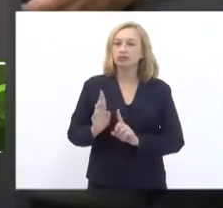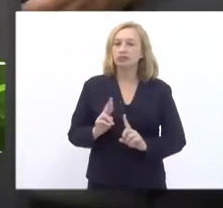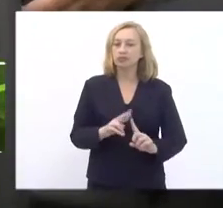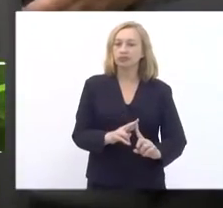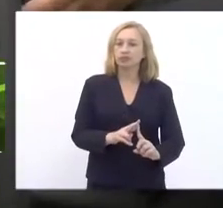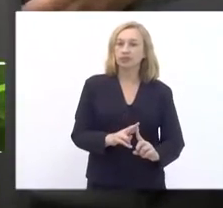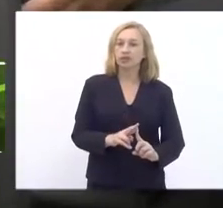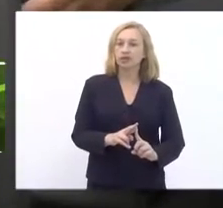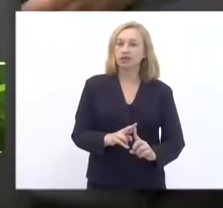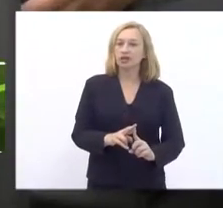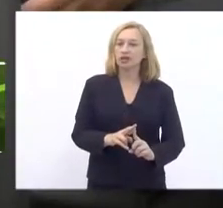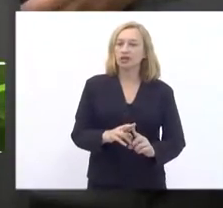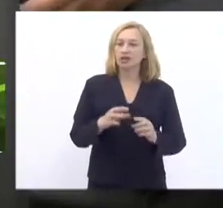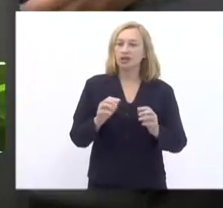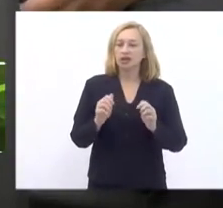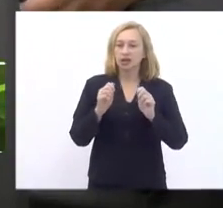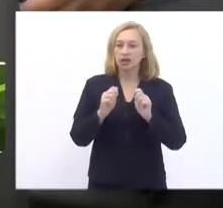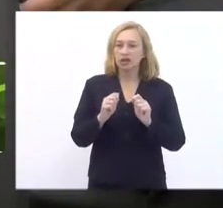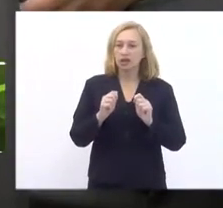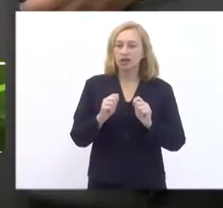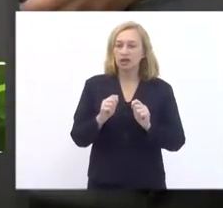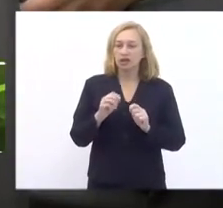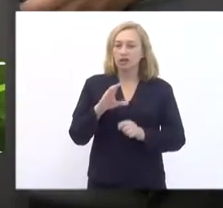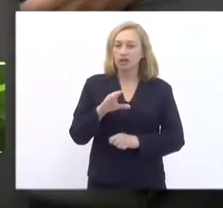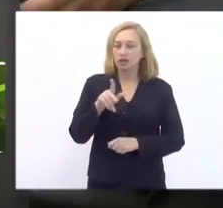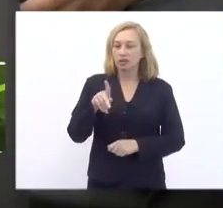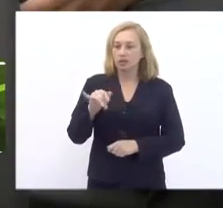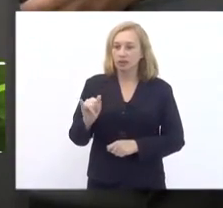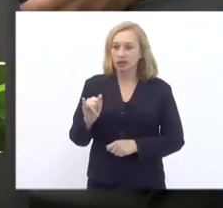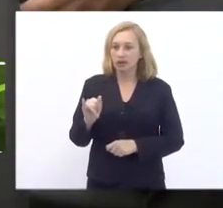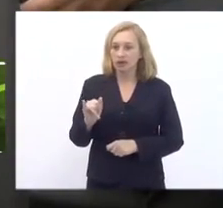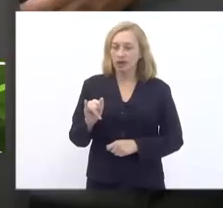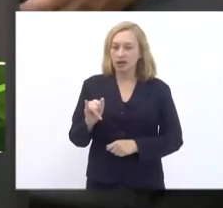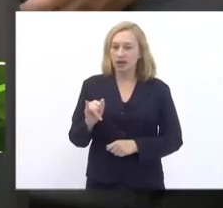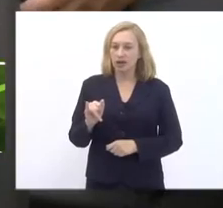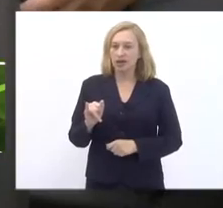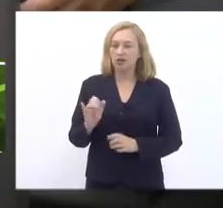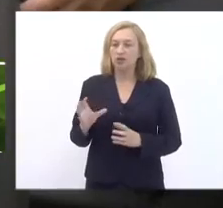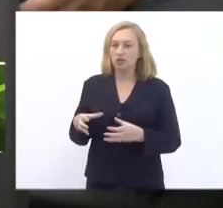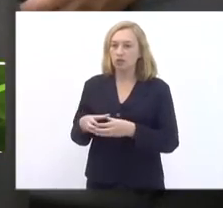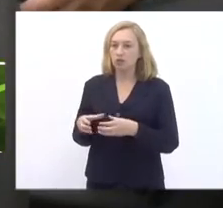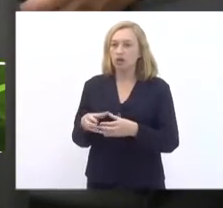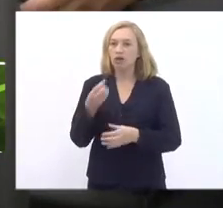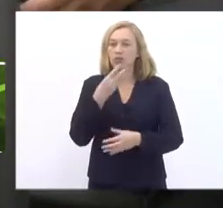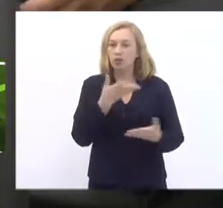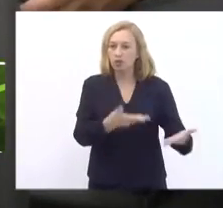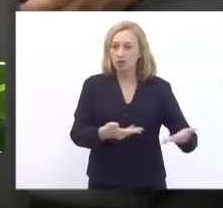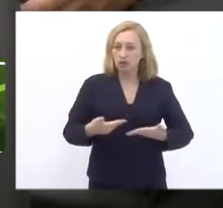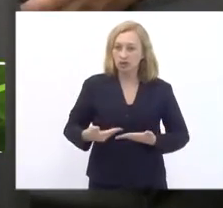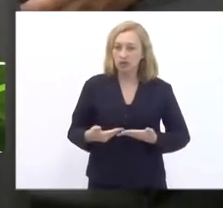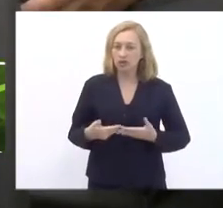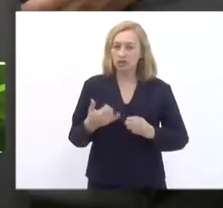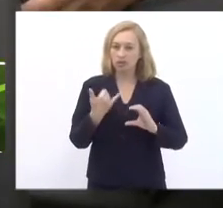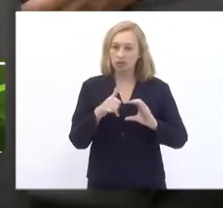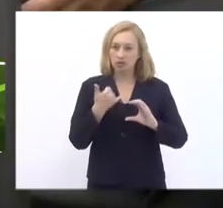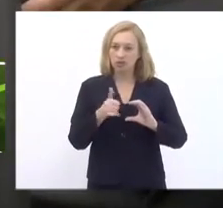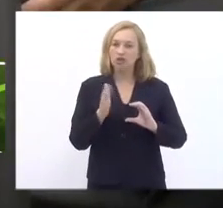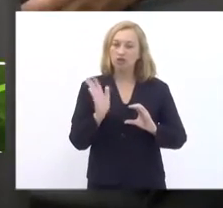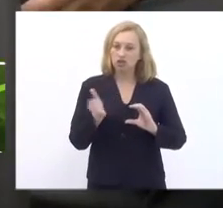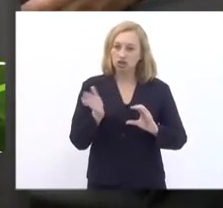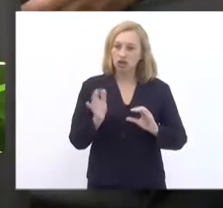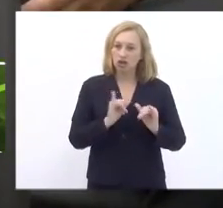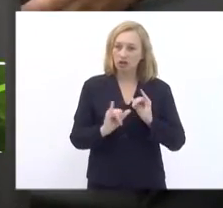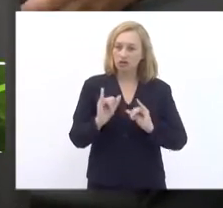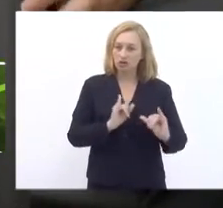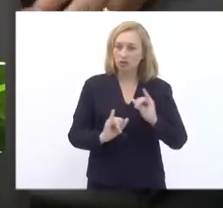da CPI. Eu quero destacar aqui que é muito bom quando a gente recebe no nosso zap já informações sobre